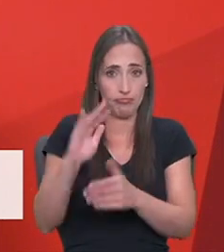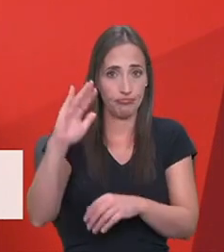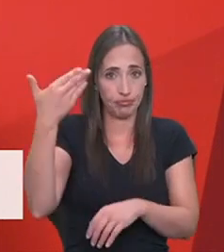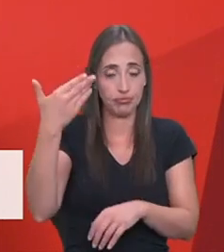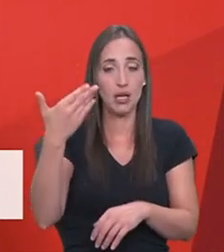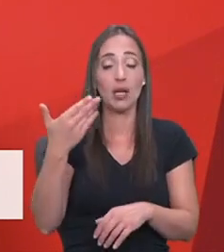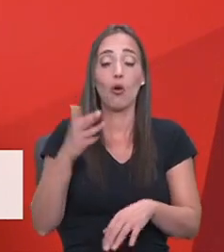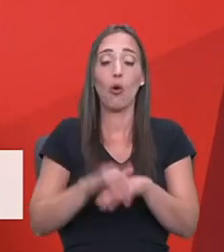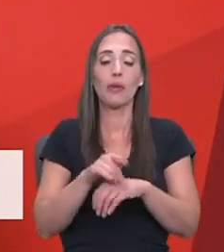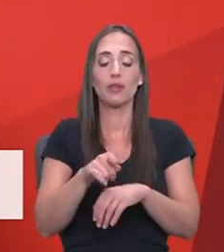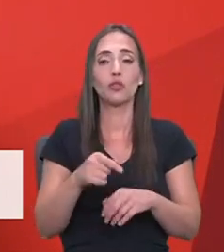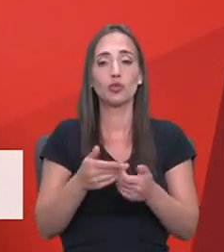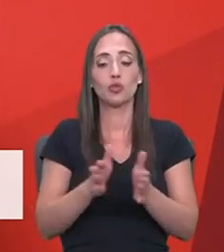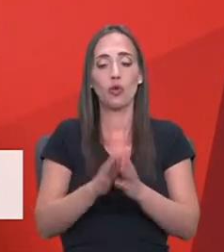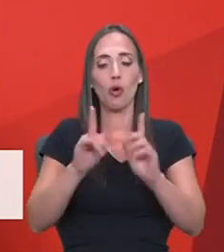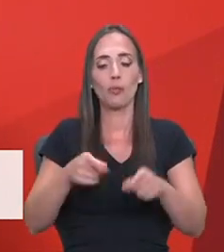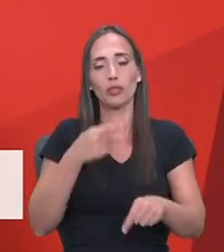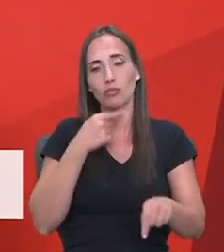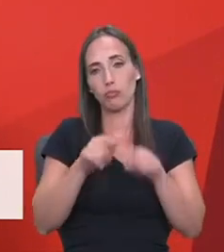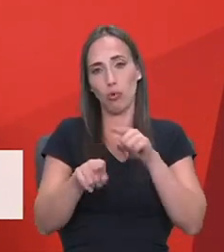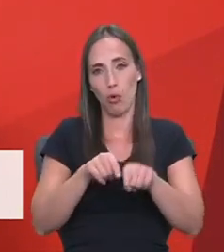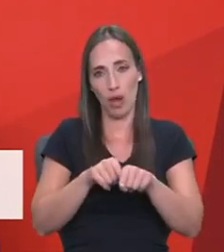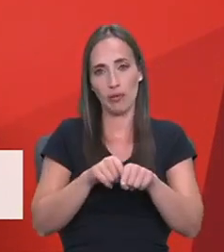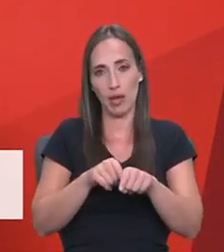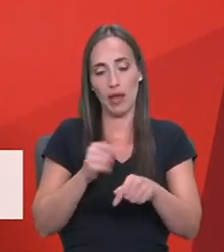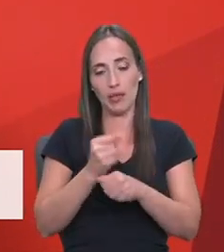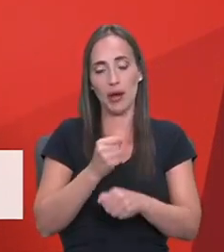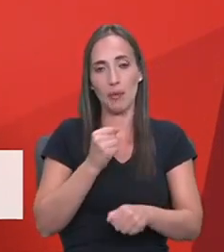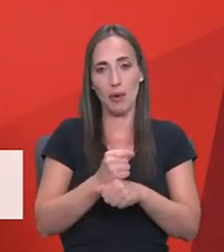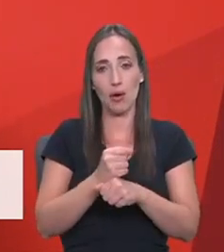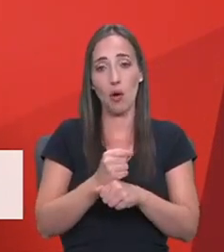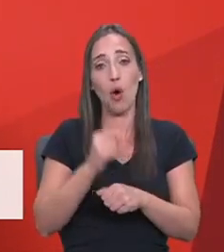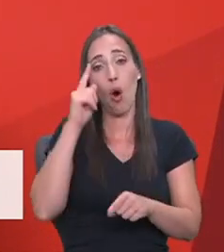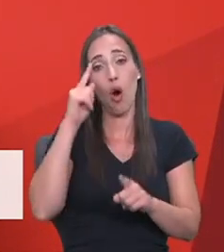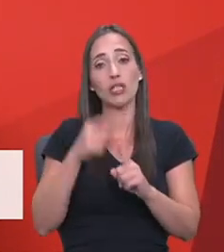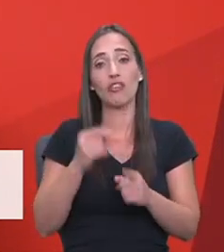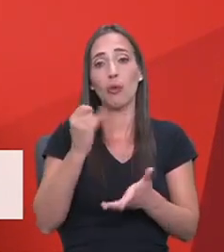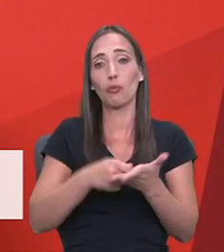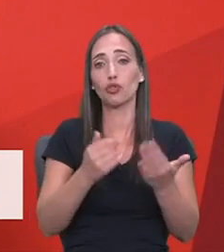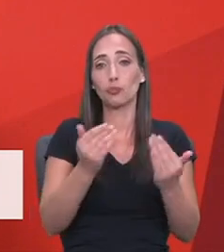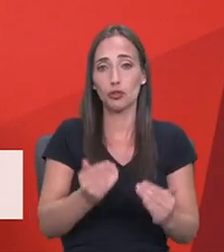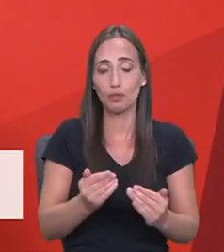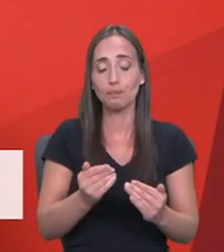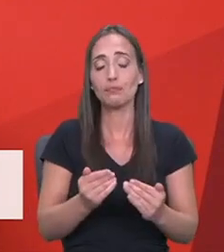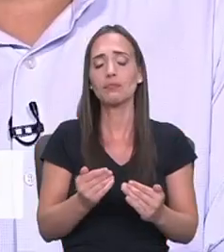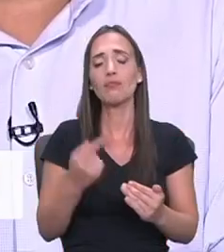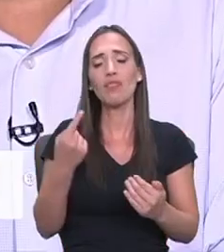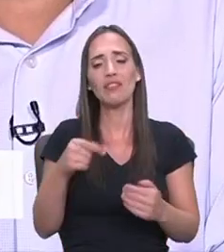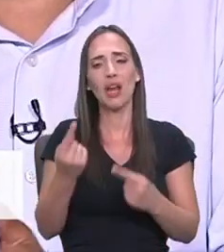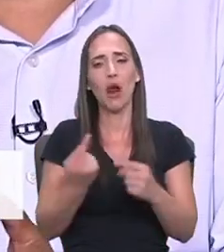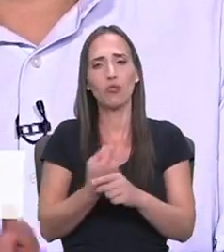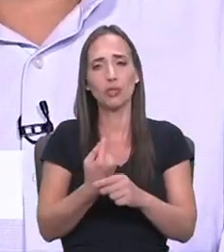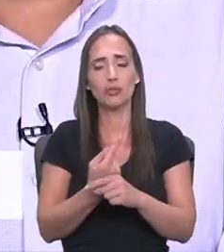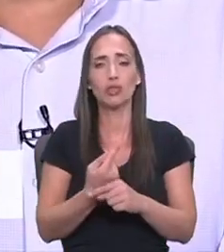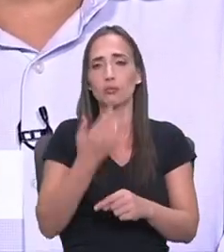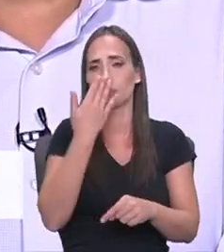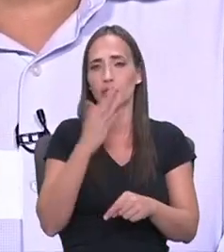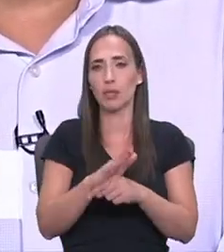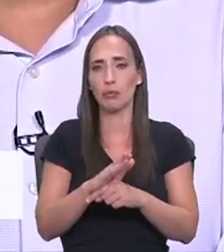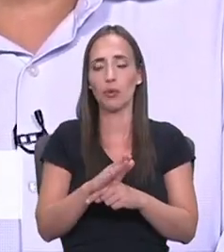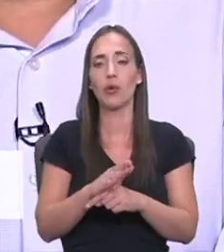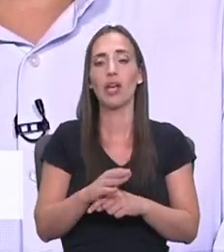rentre política foi precisamente no sentido de fazer um desagravado fiscal eh Há aqui algumas medidas como o aumento de 24% do